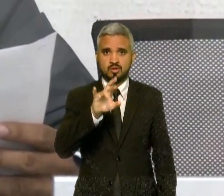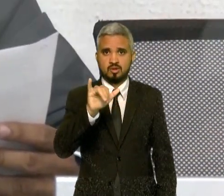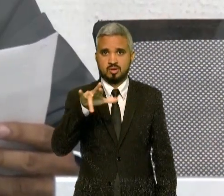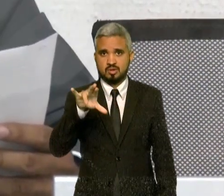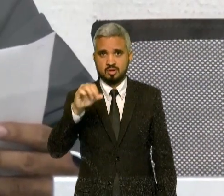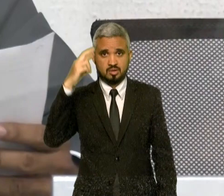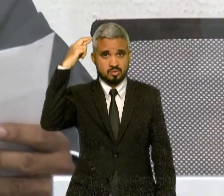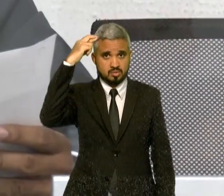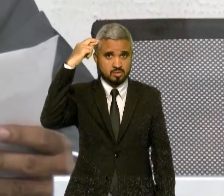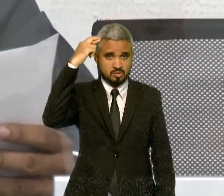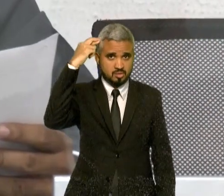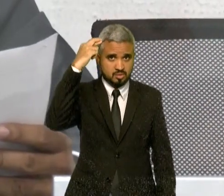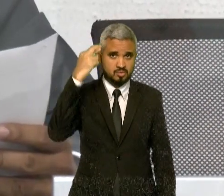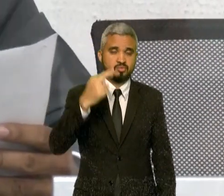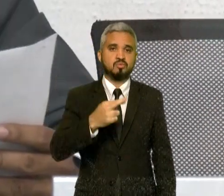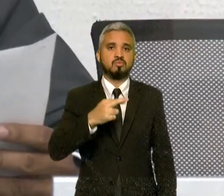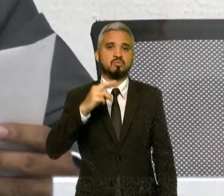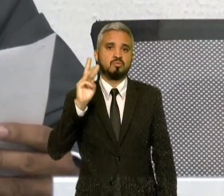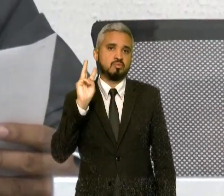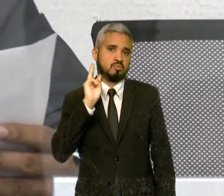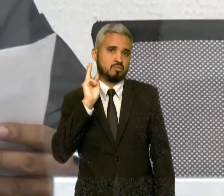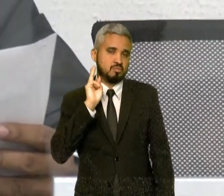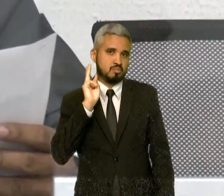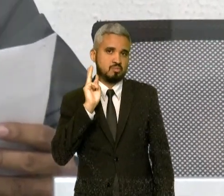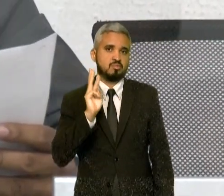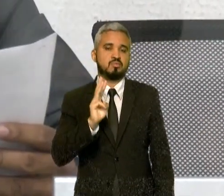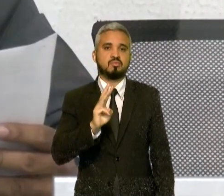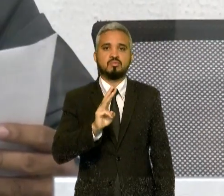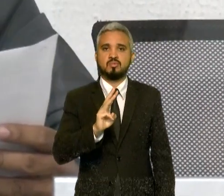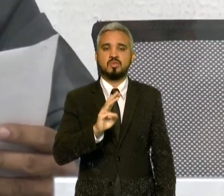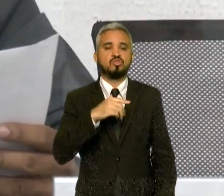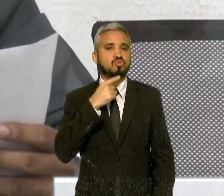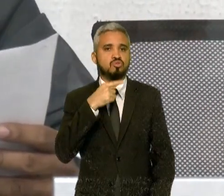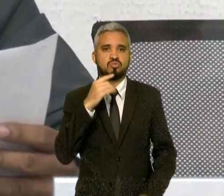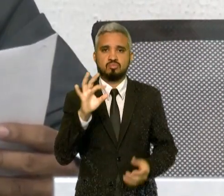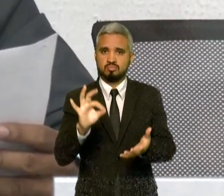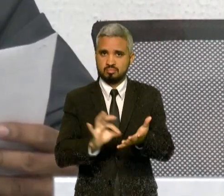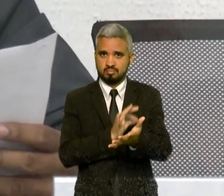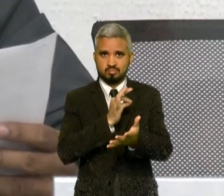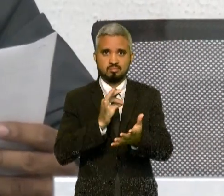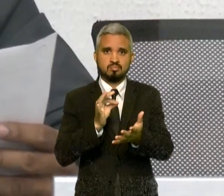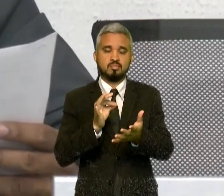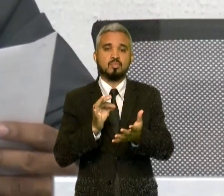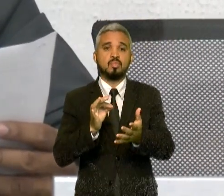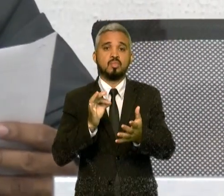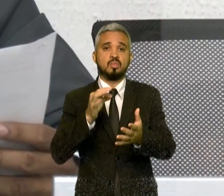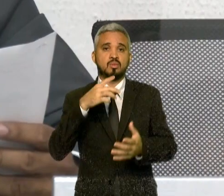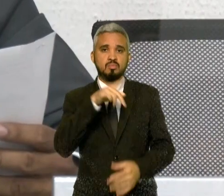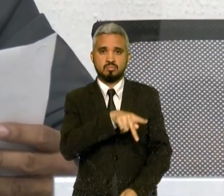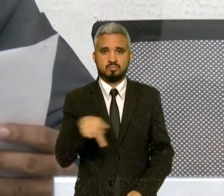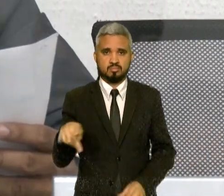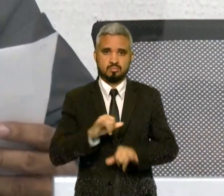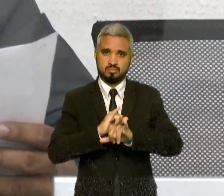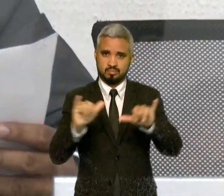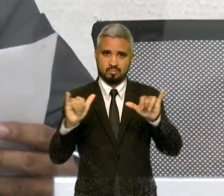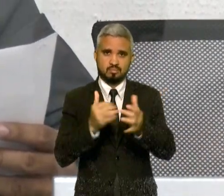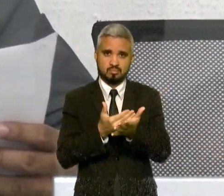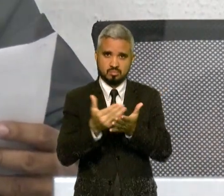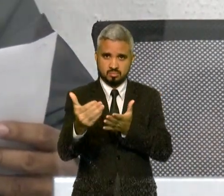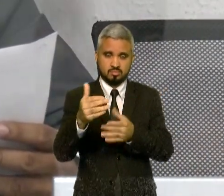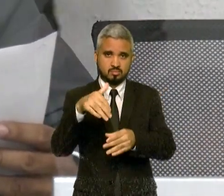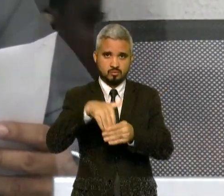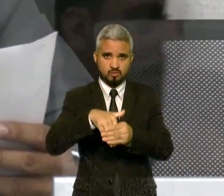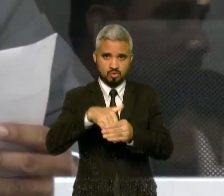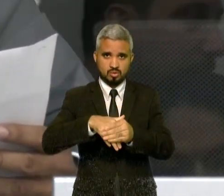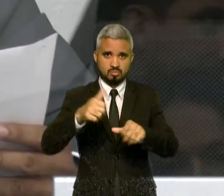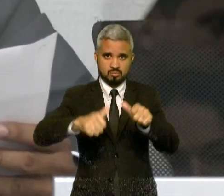e Wellington do Curso. Não havendo mais oradores inscritos neste turno dos trabalhos, o presidente declarou aberta a ordem do dia, submetendo à